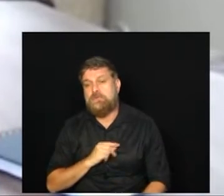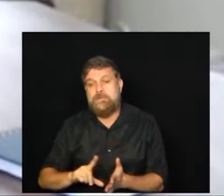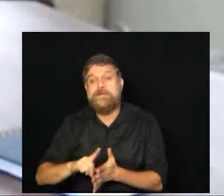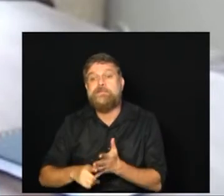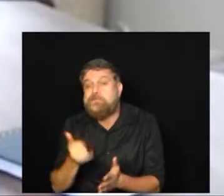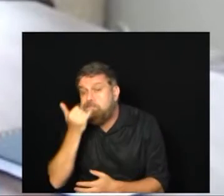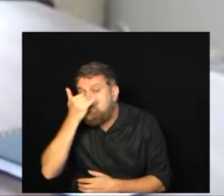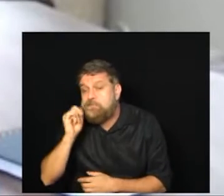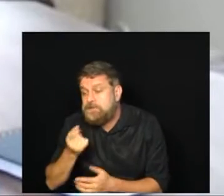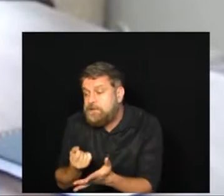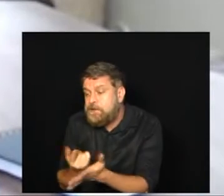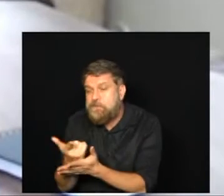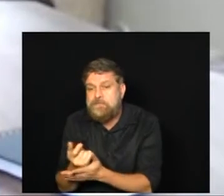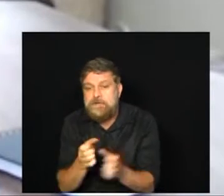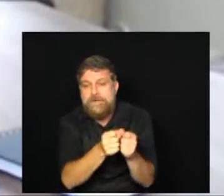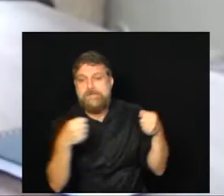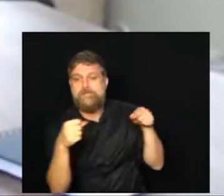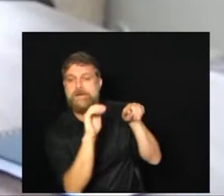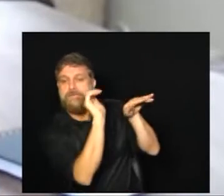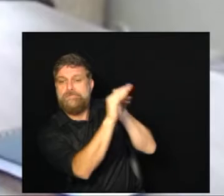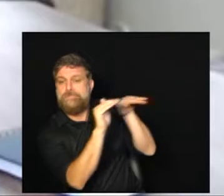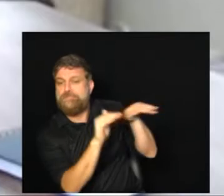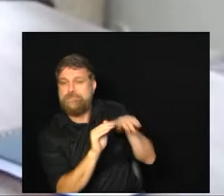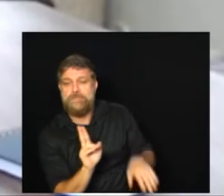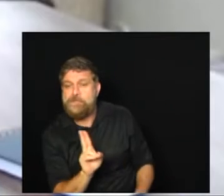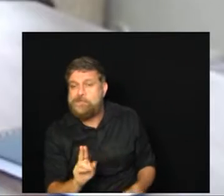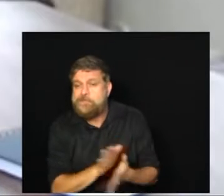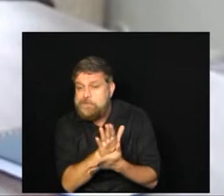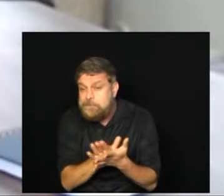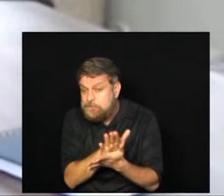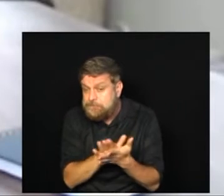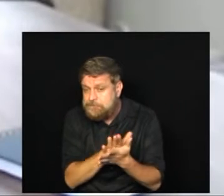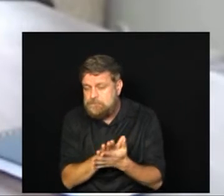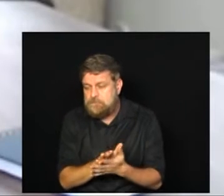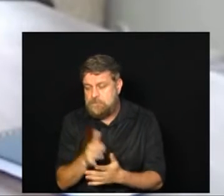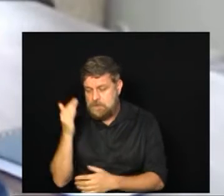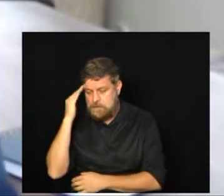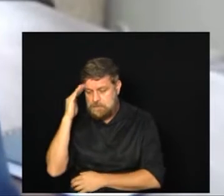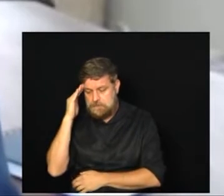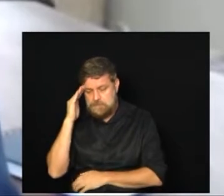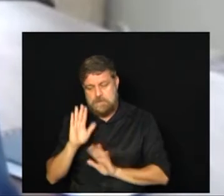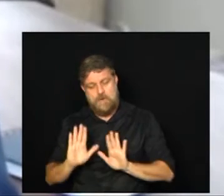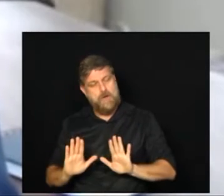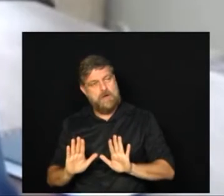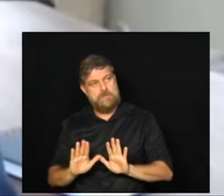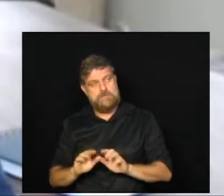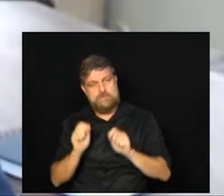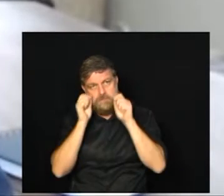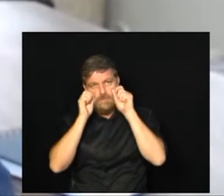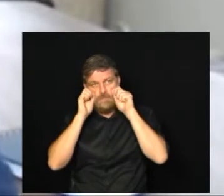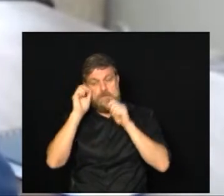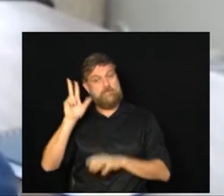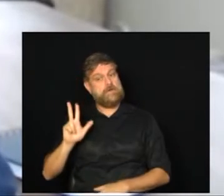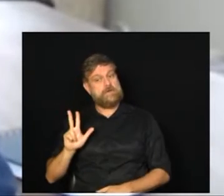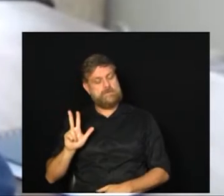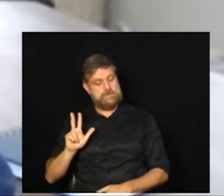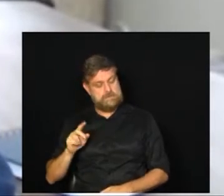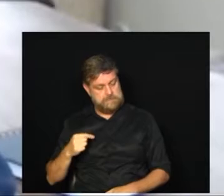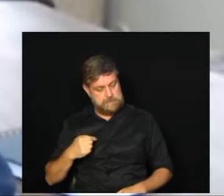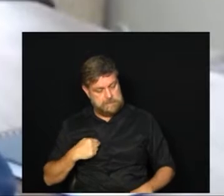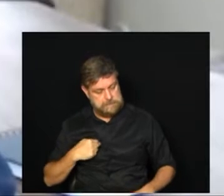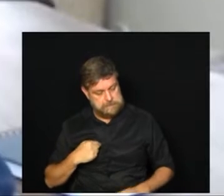o que você comprou fica no armário e você nem usa, né? Você consegue entender que aquilo não está te fazendo bem, né?